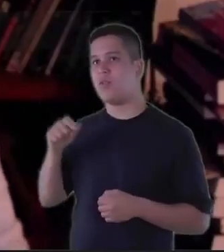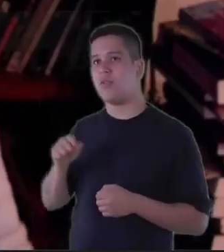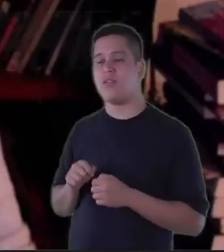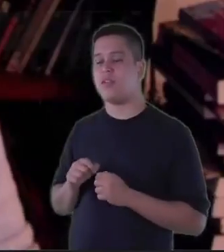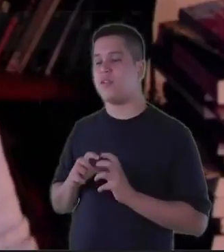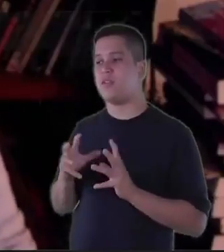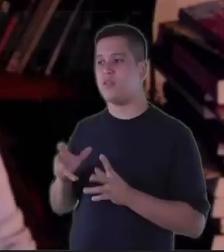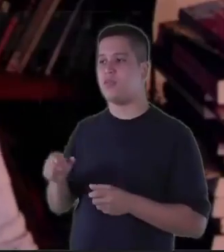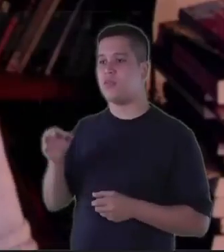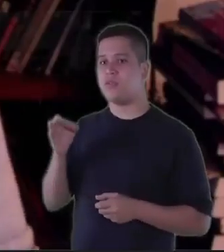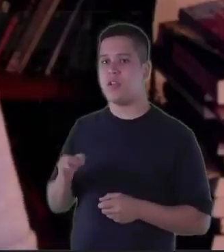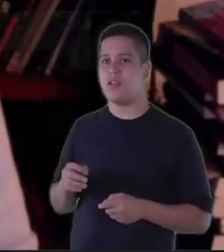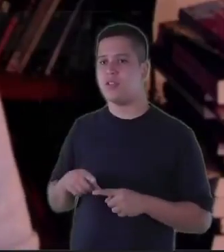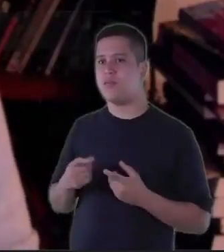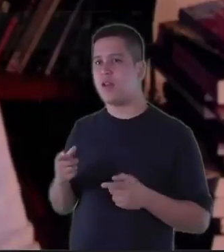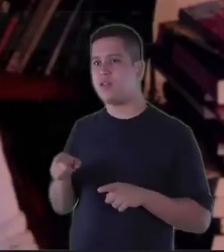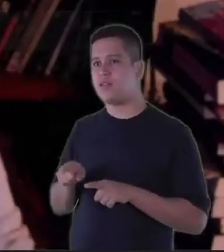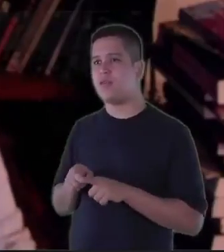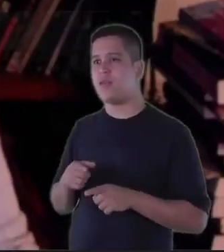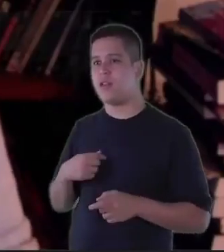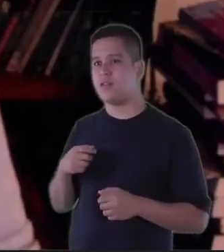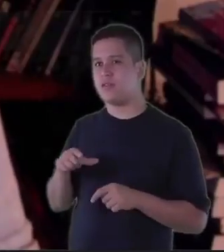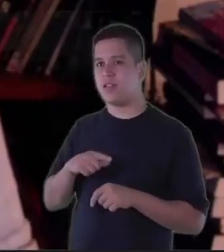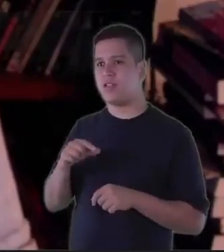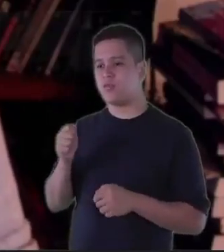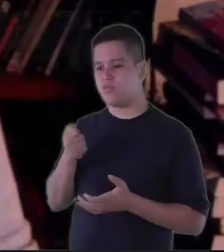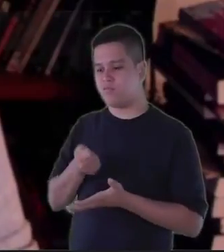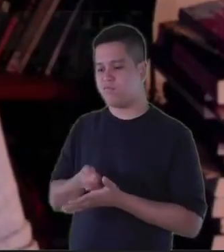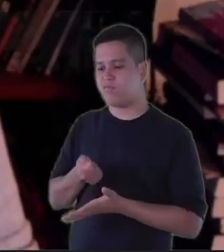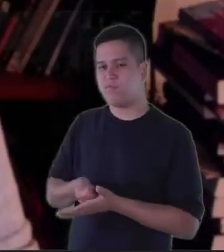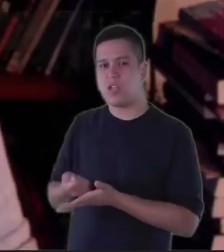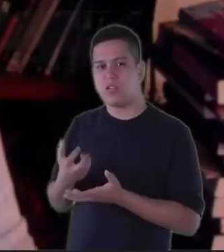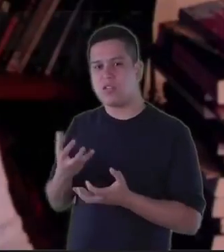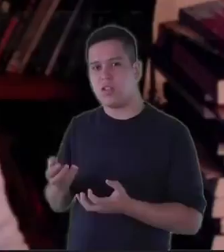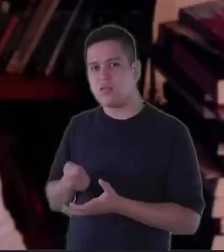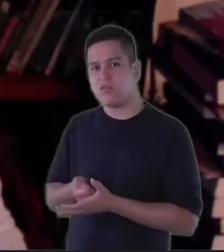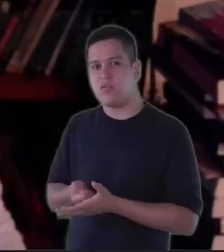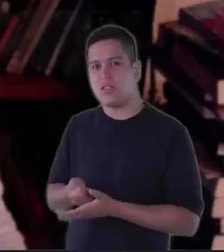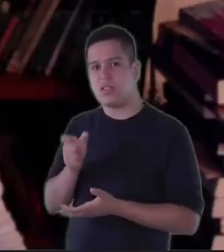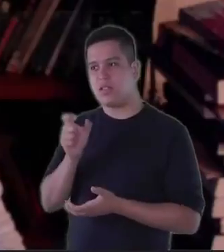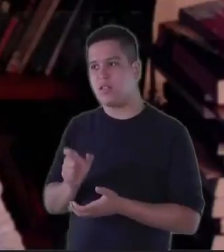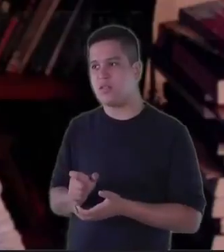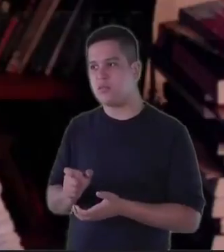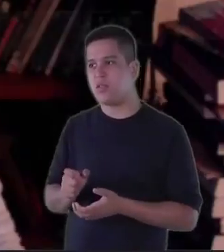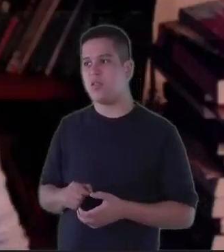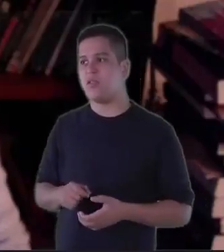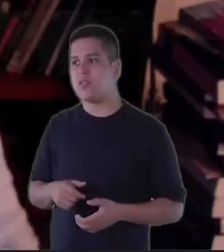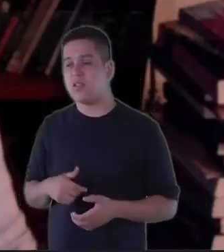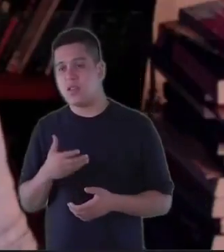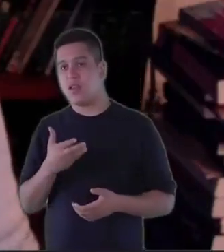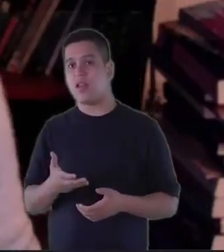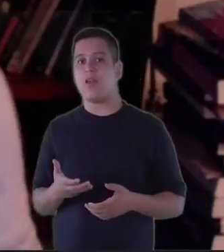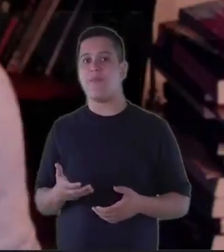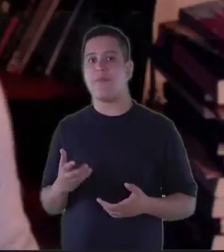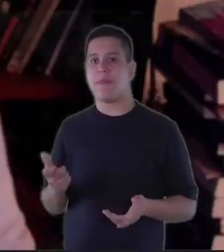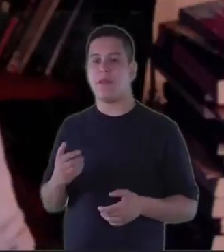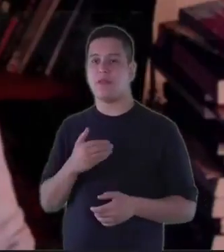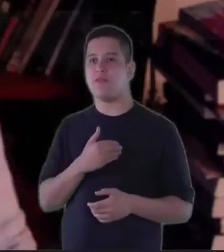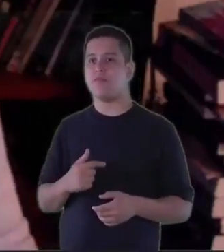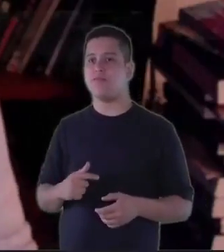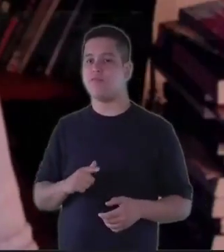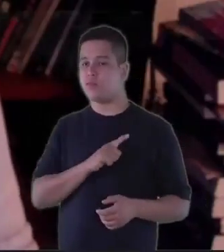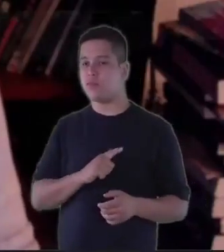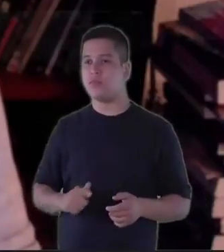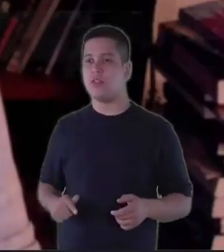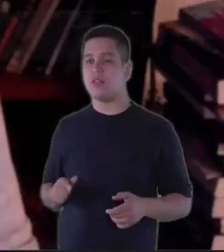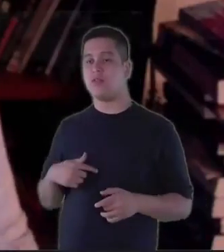viés autoritário, fascista mesmo, e é um governo que escolhe, especialmente